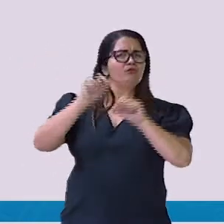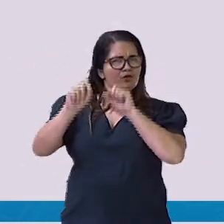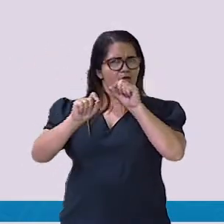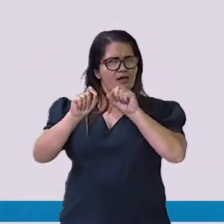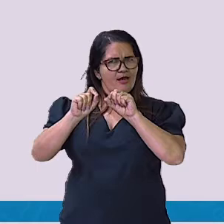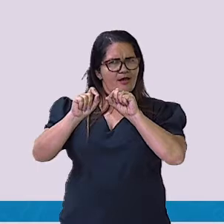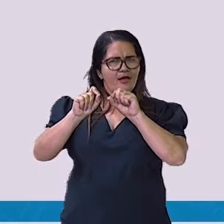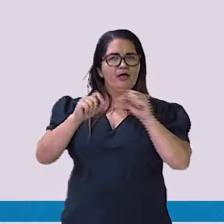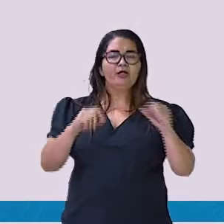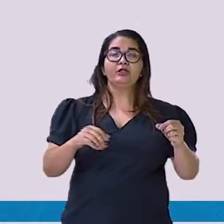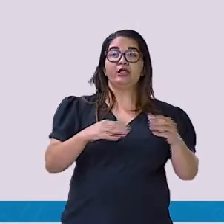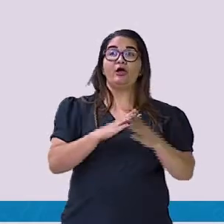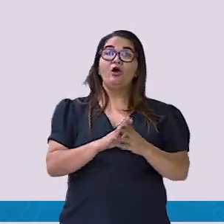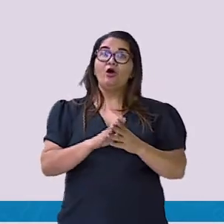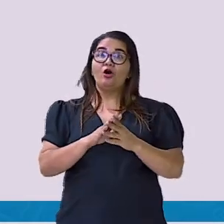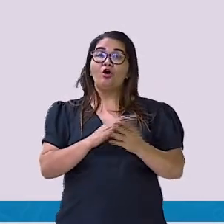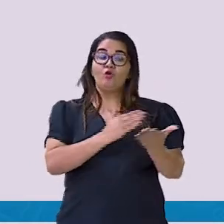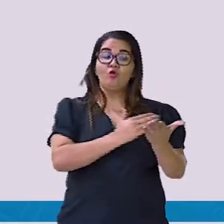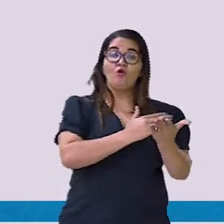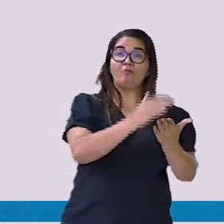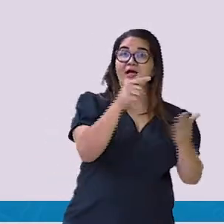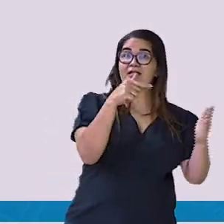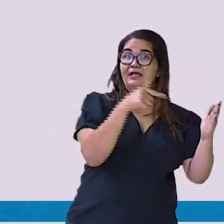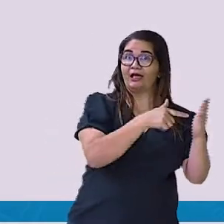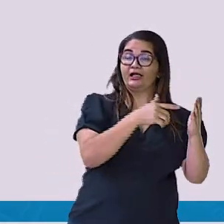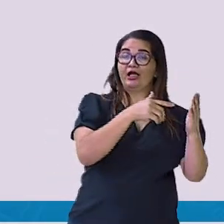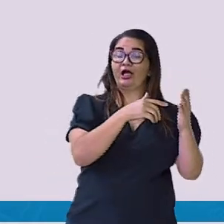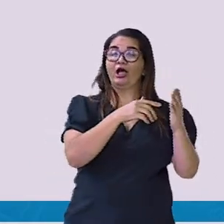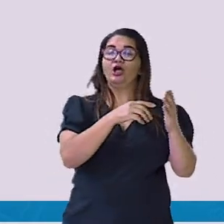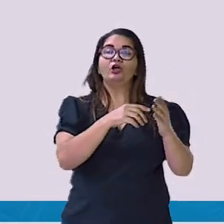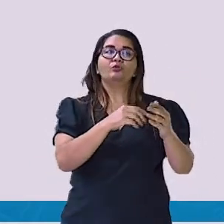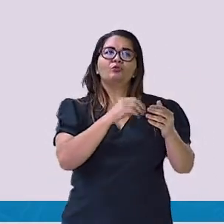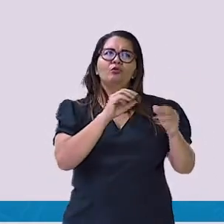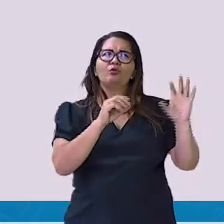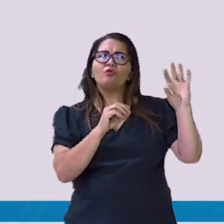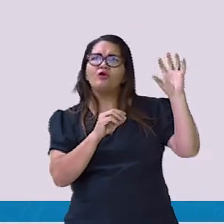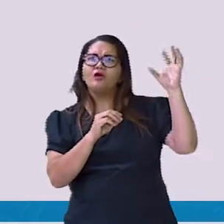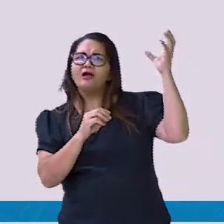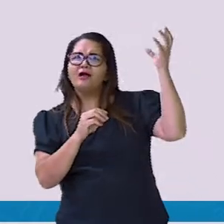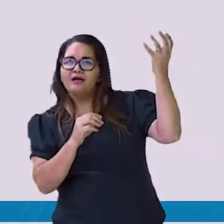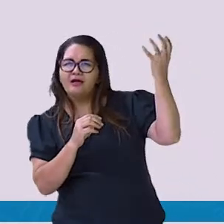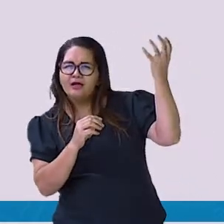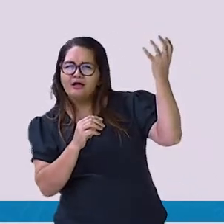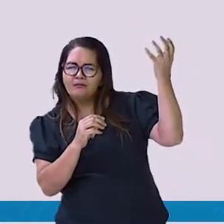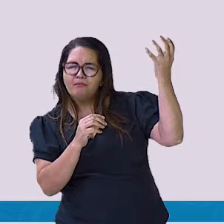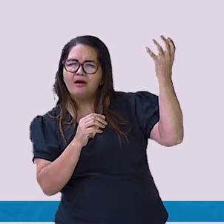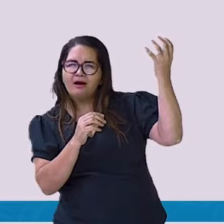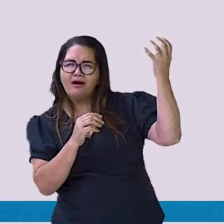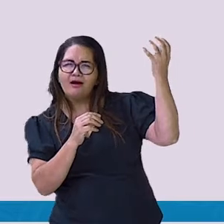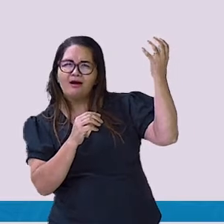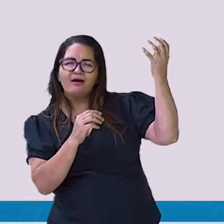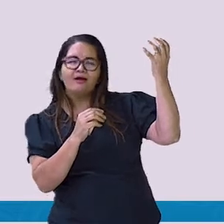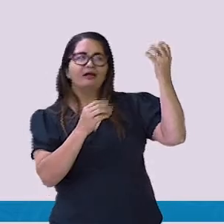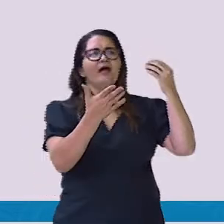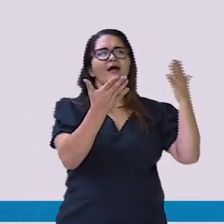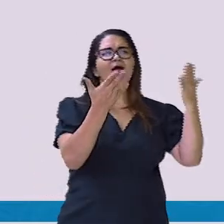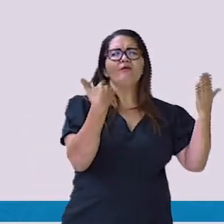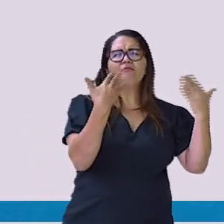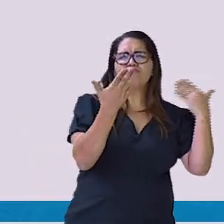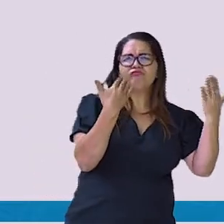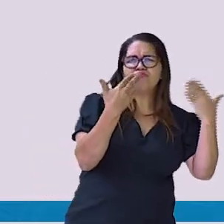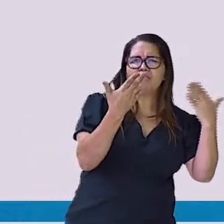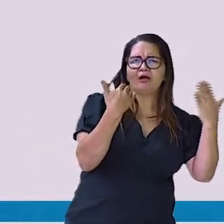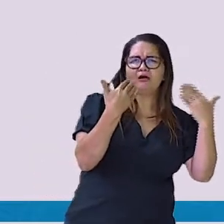clima tropical ou clima equatorial na faixa do Equador, até que são